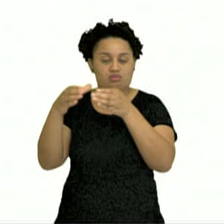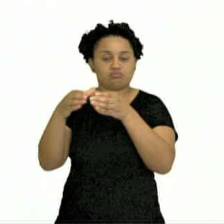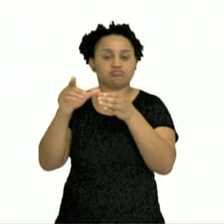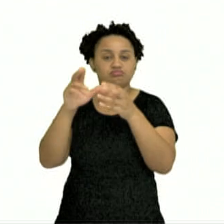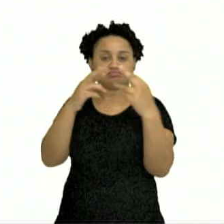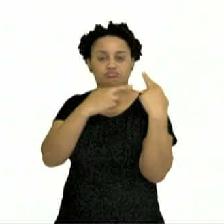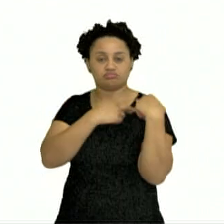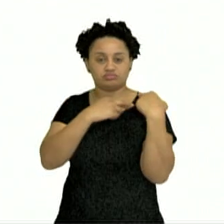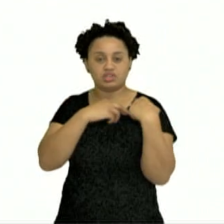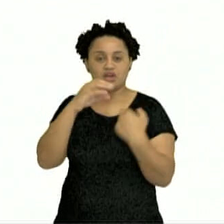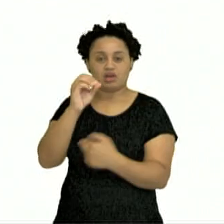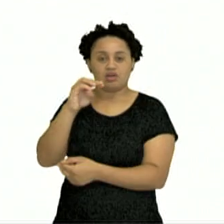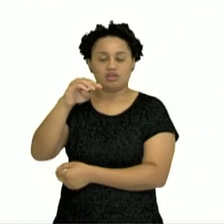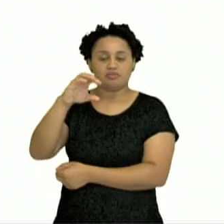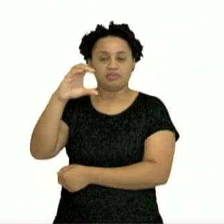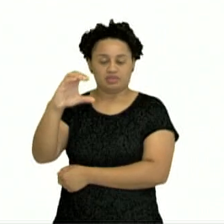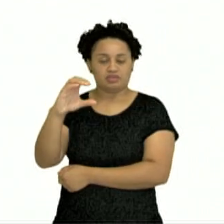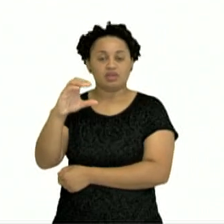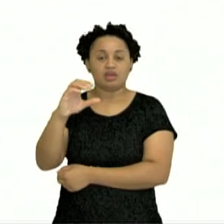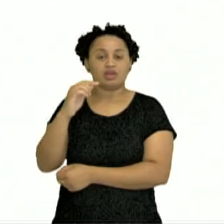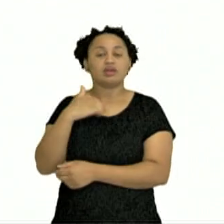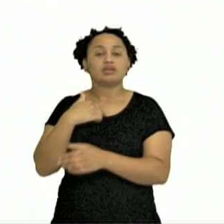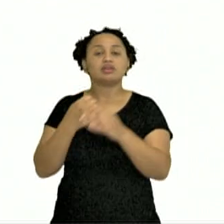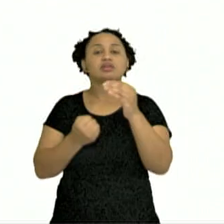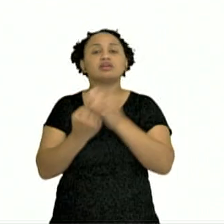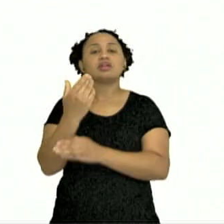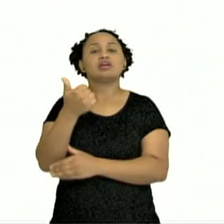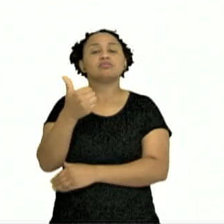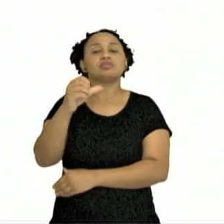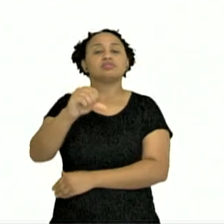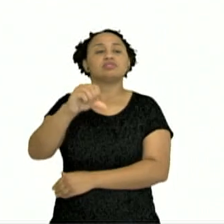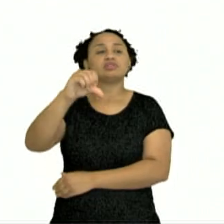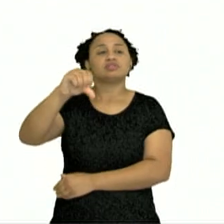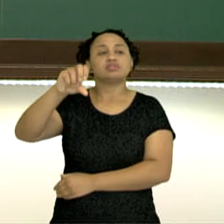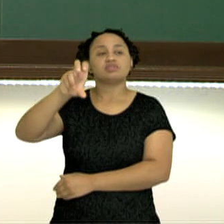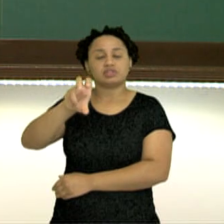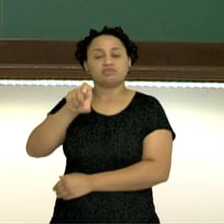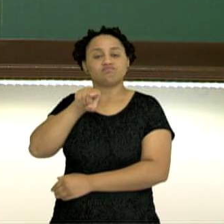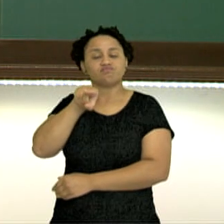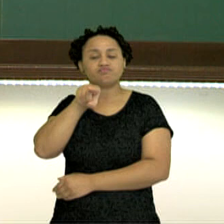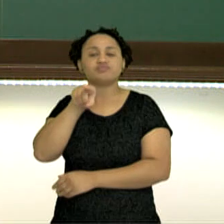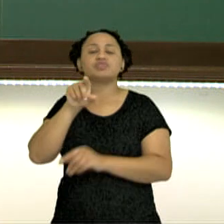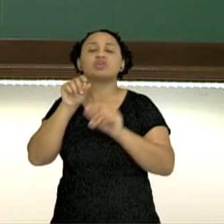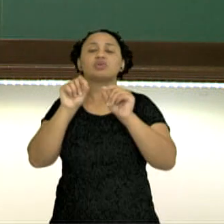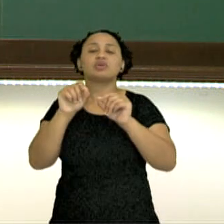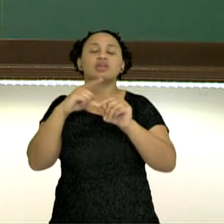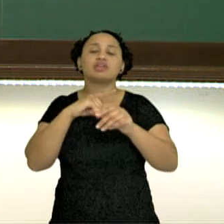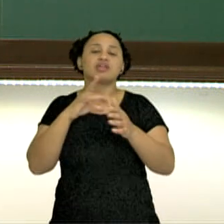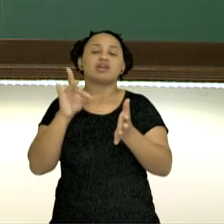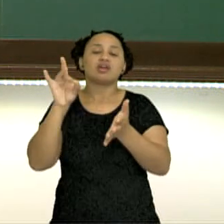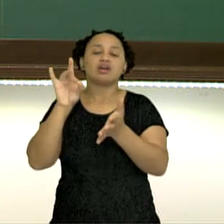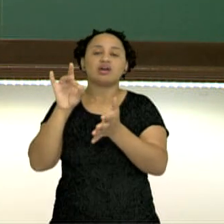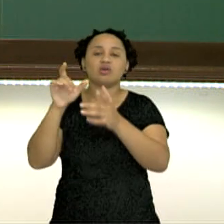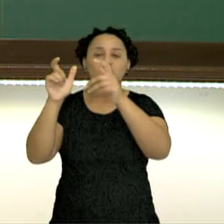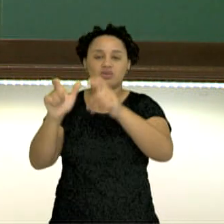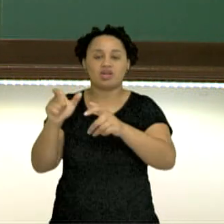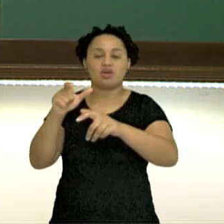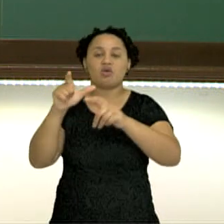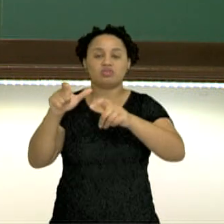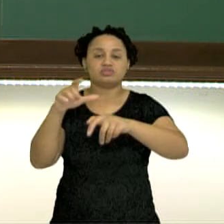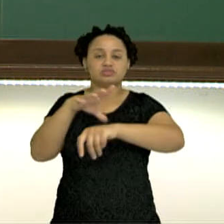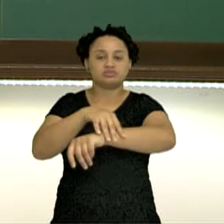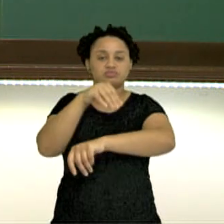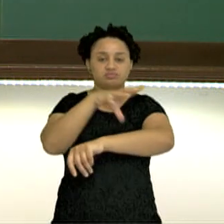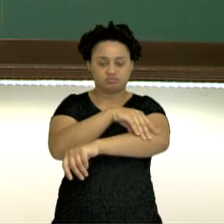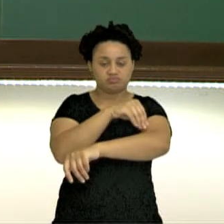que surge em 1995. Essa Organização Mundial do Comércio, que tem a sua sede em Genebra, na Suíça,